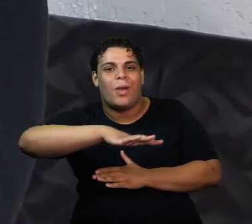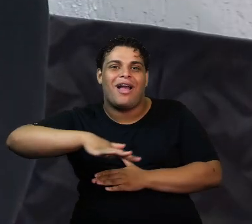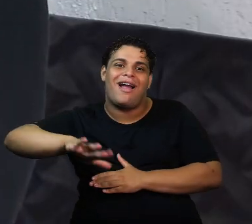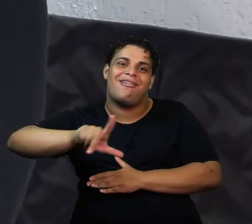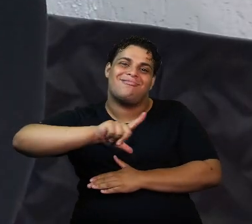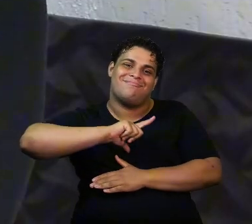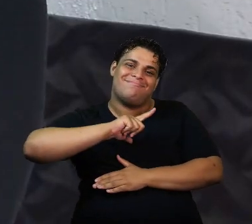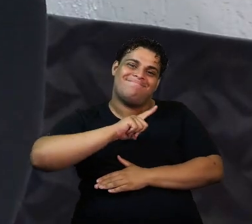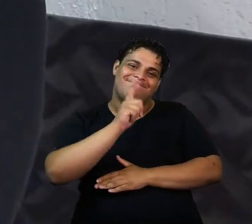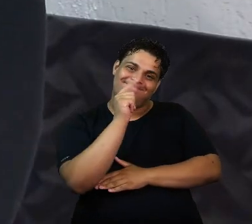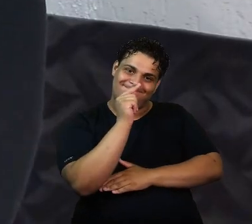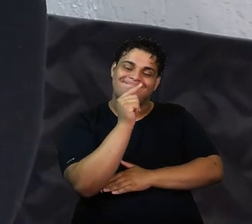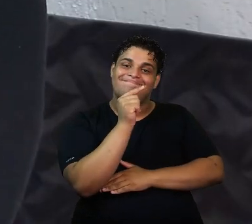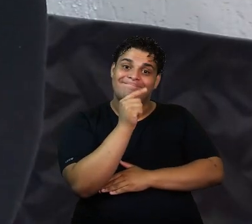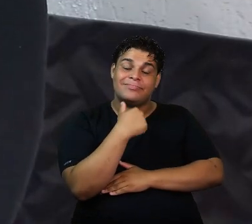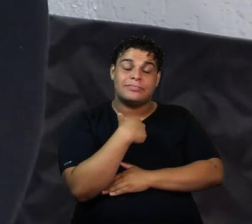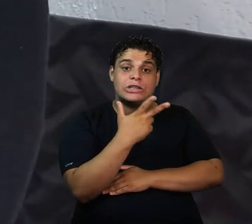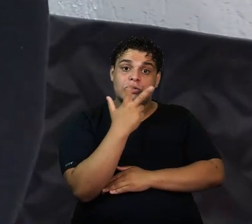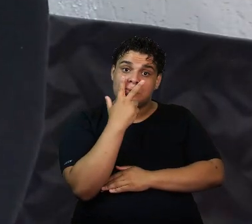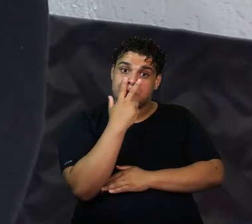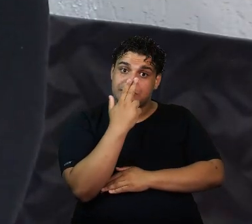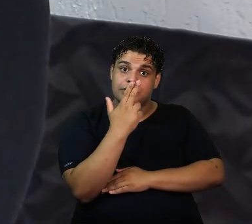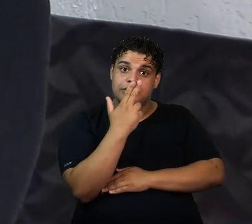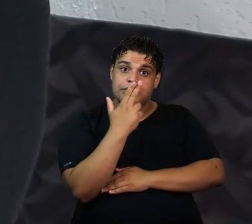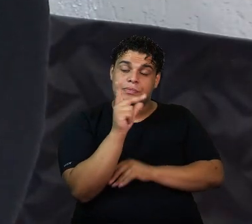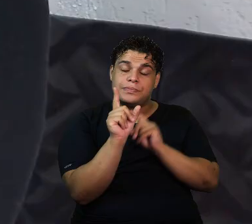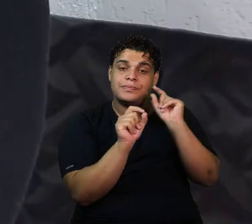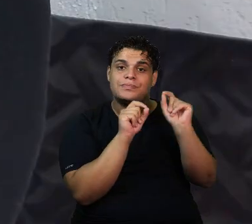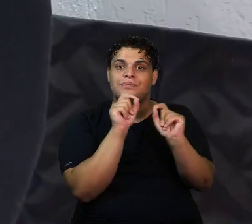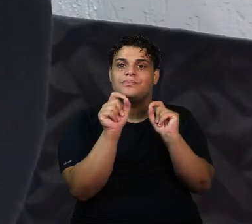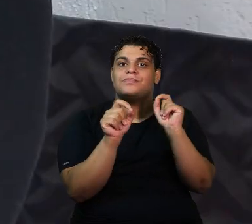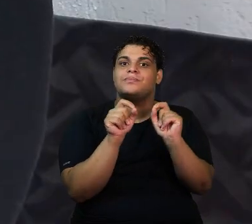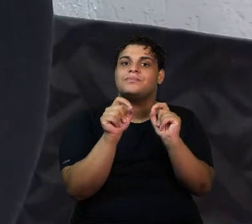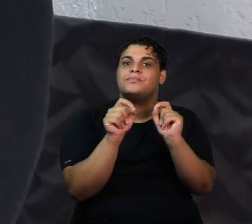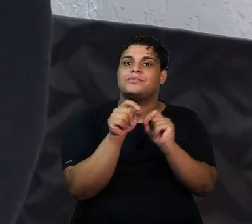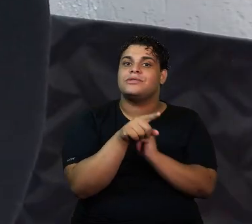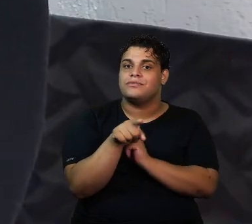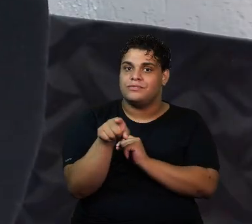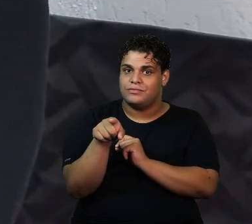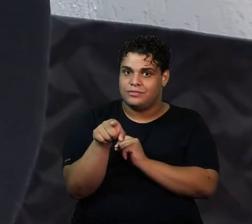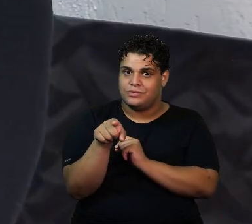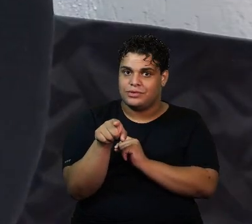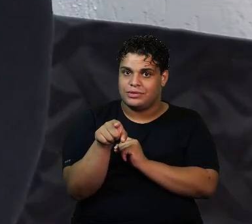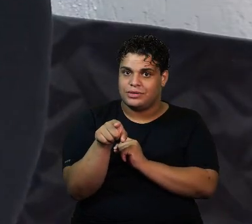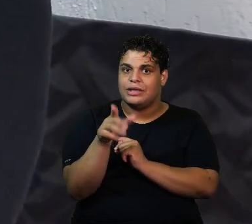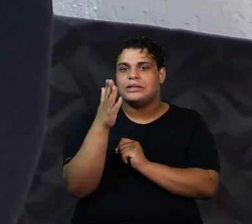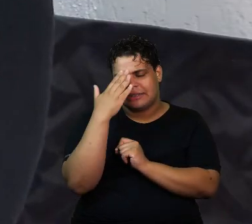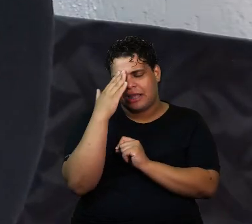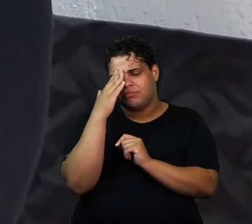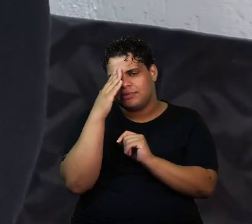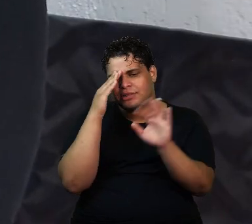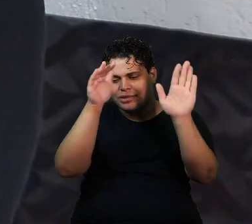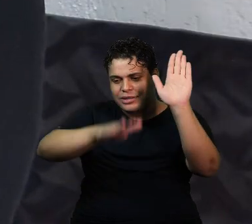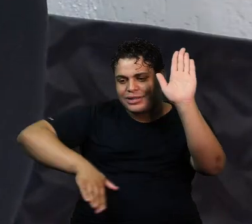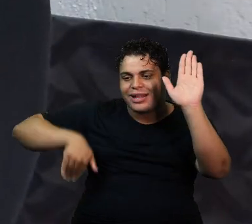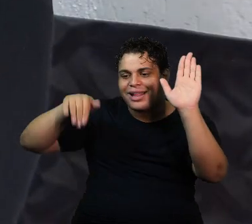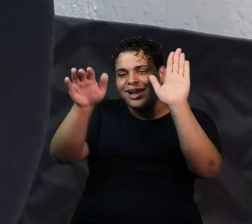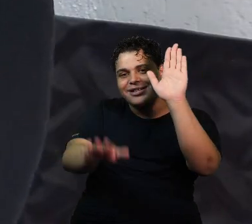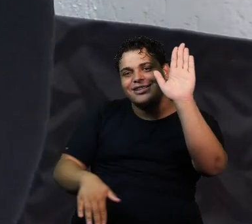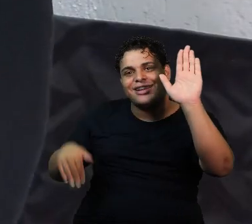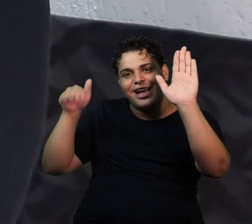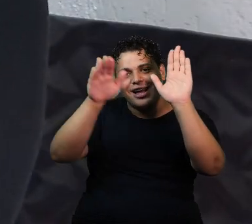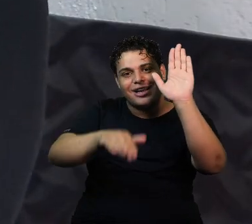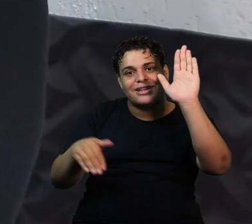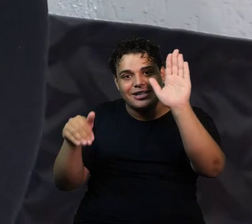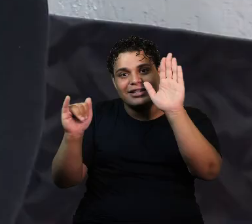falar. Inclusive, eu acho que você, por exemplo, saber nadar é tão importante quanto você ter as crianças e